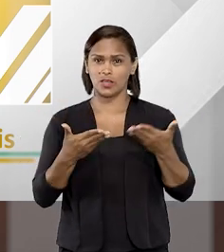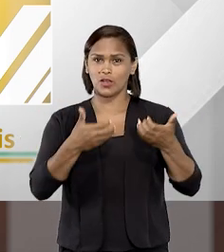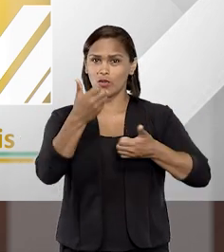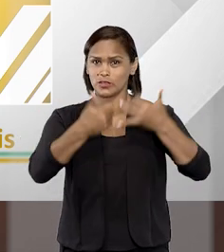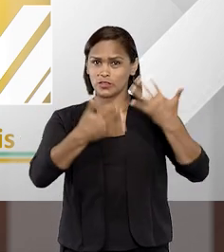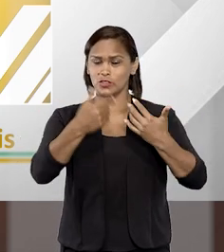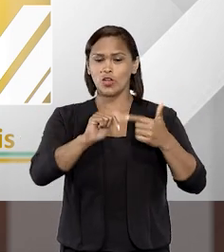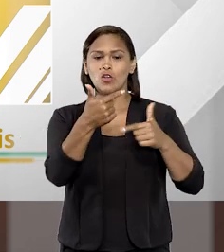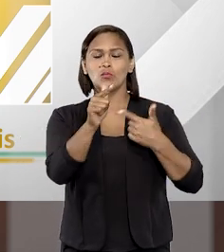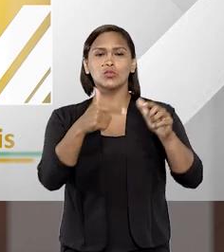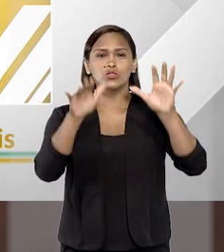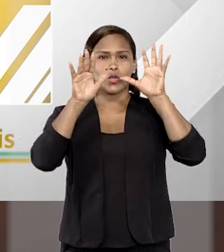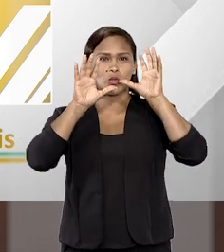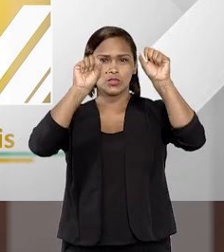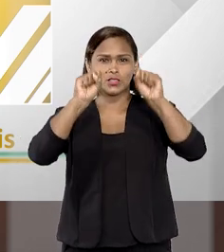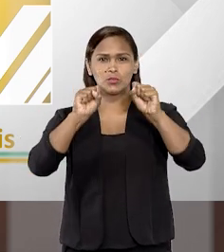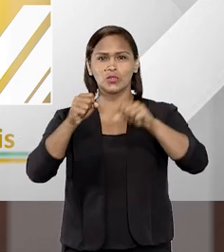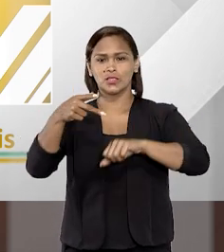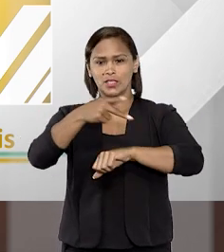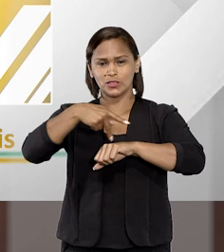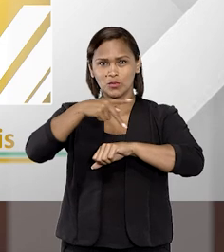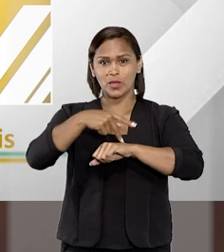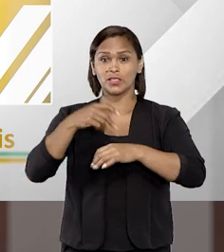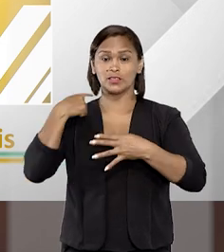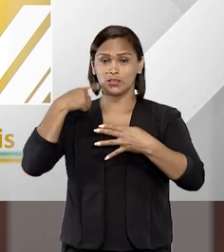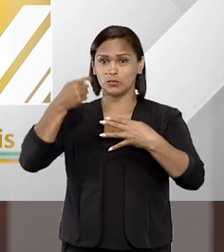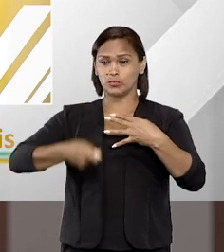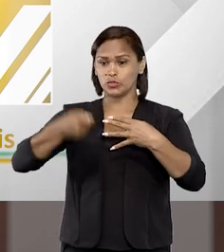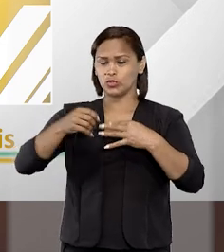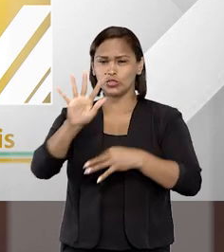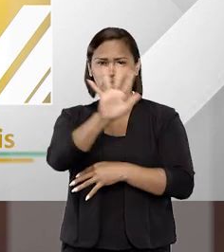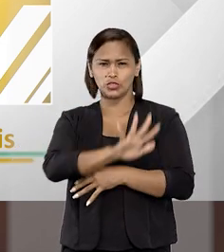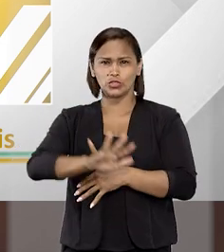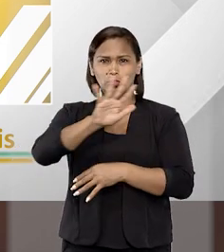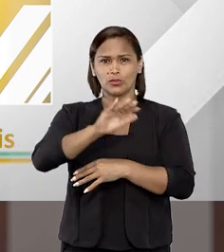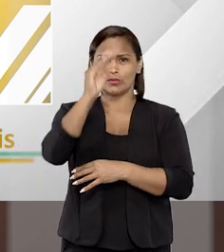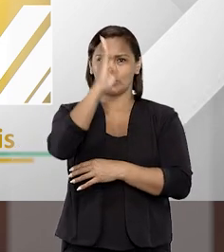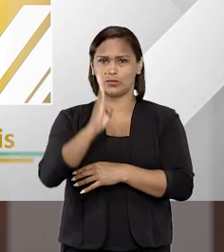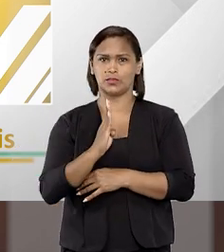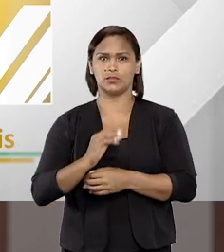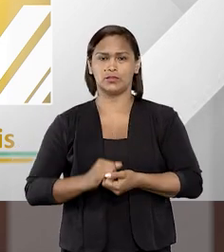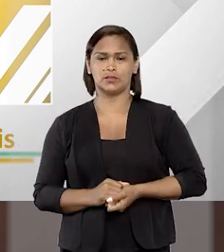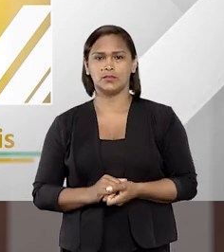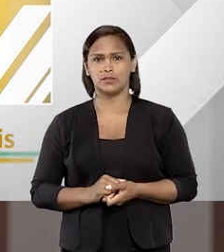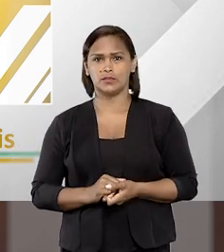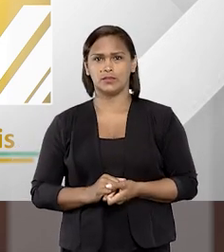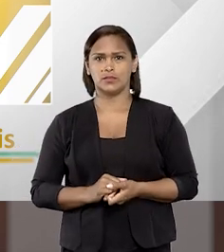falando dos outros tribunais do país e também para os juízes de todo o país